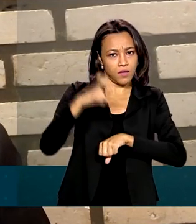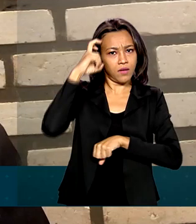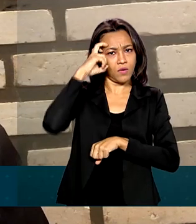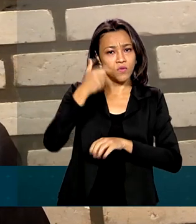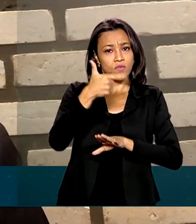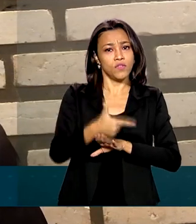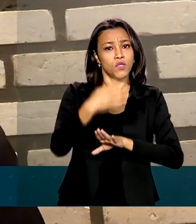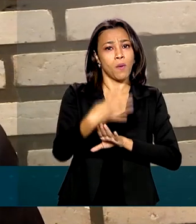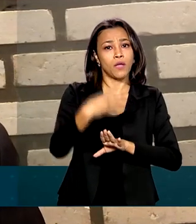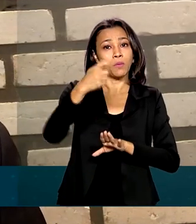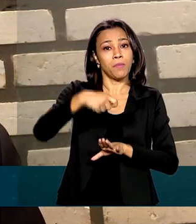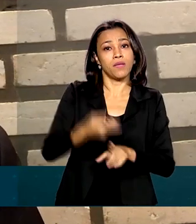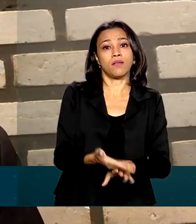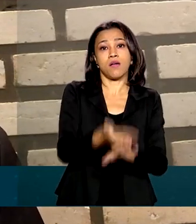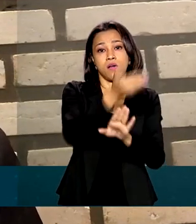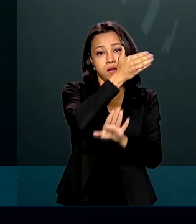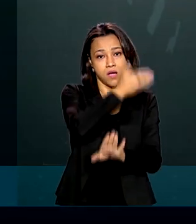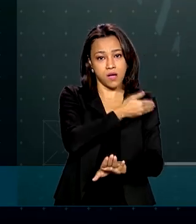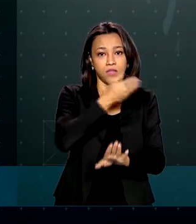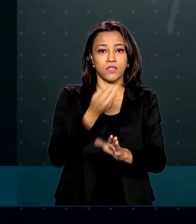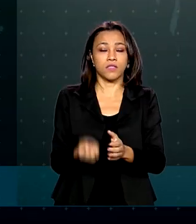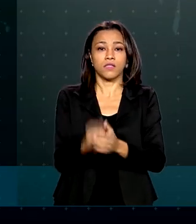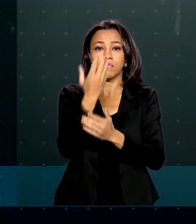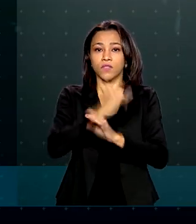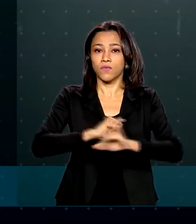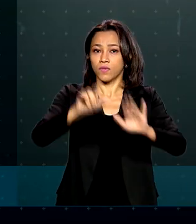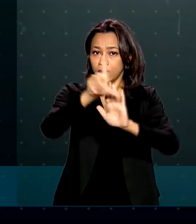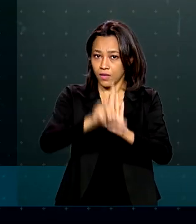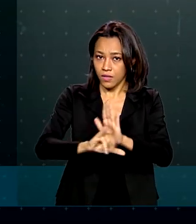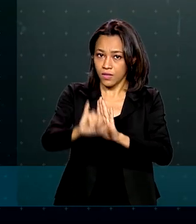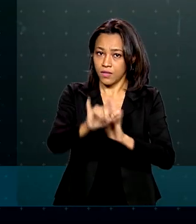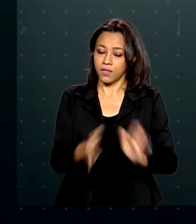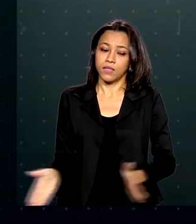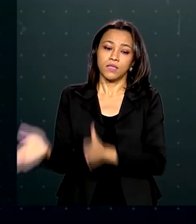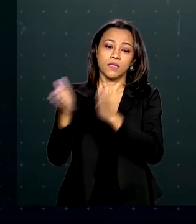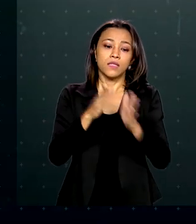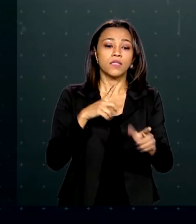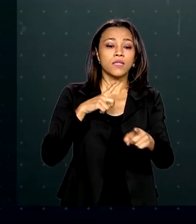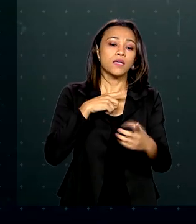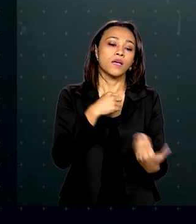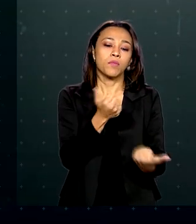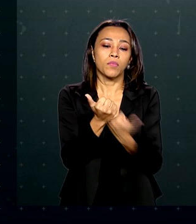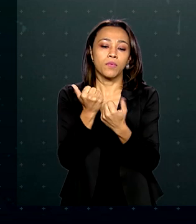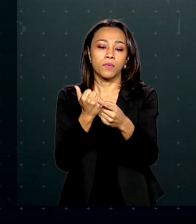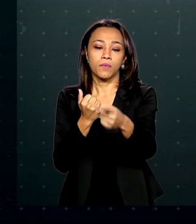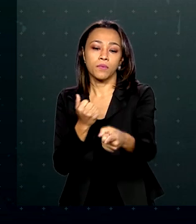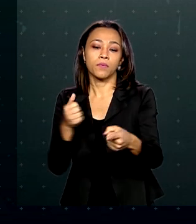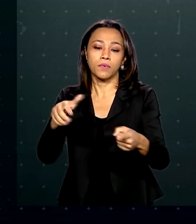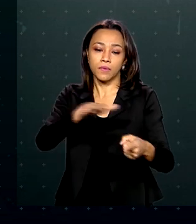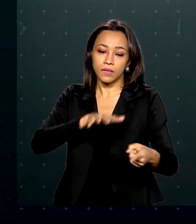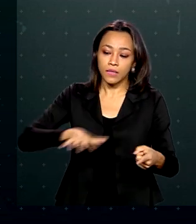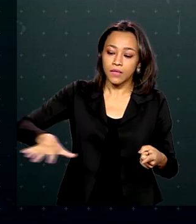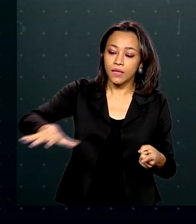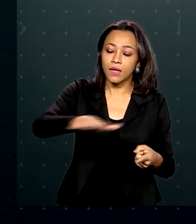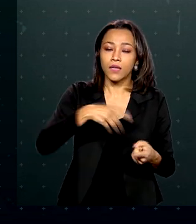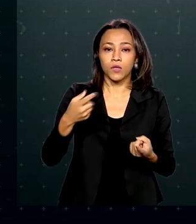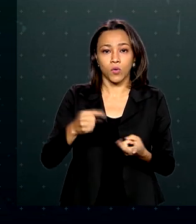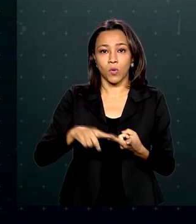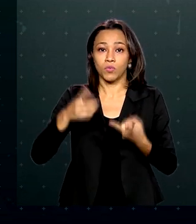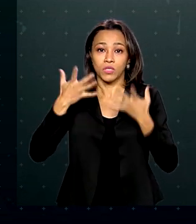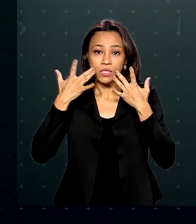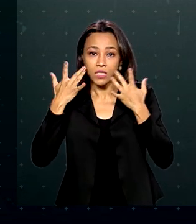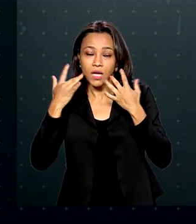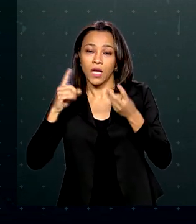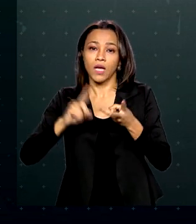meses anteriores a publicação do decreto também estão previstos subsídios para a manutenção de espaços artísticos como teatro